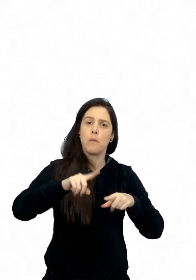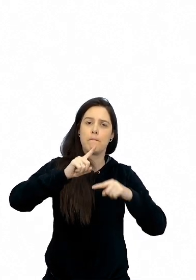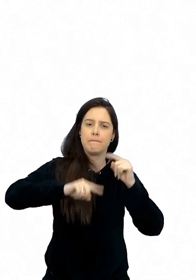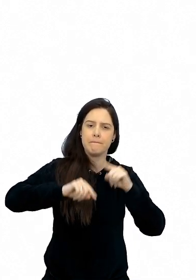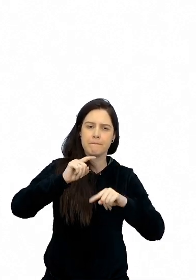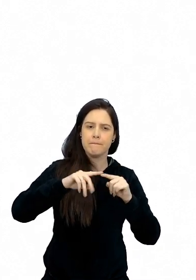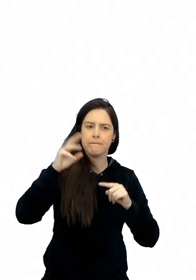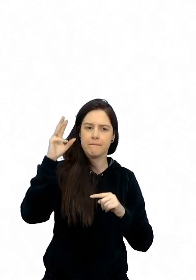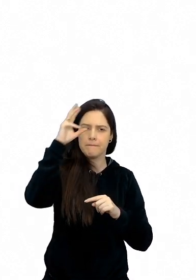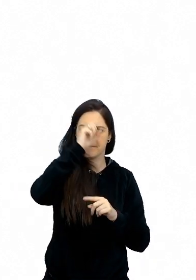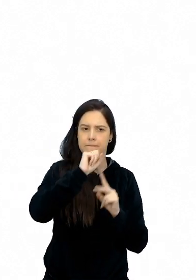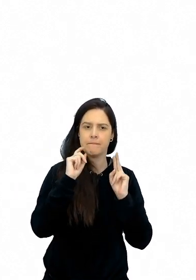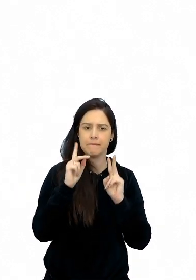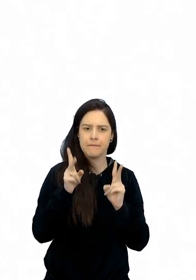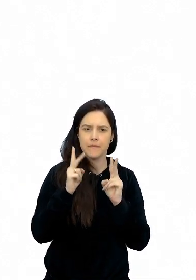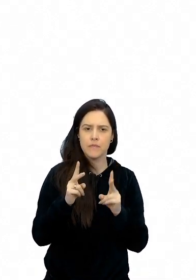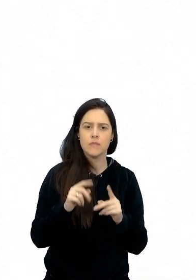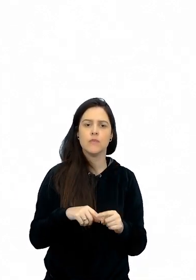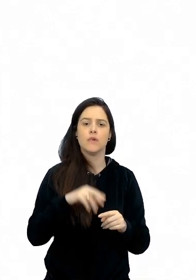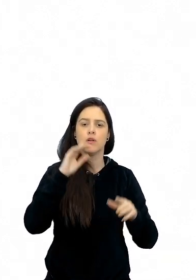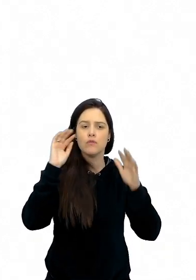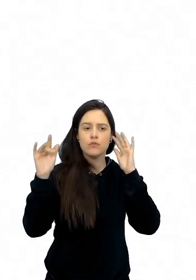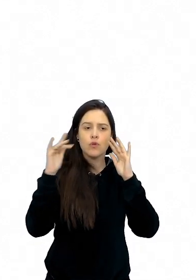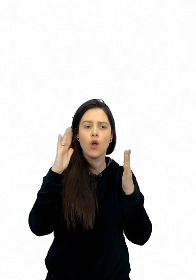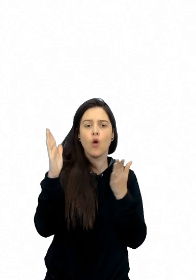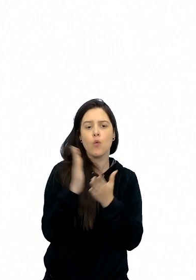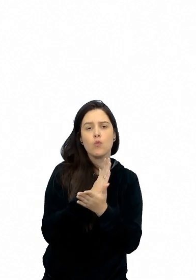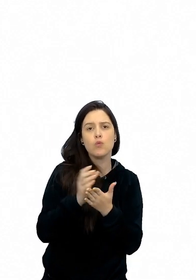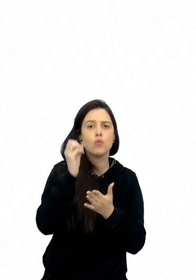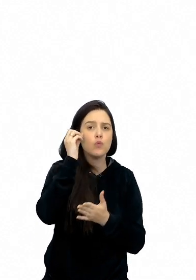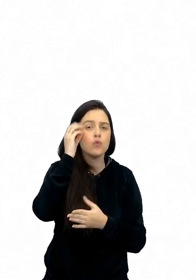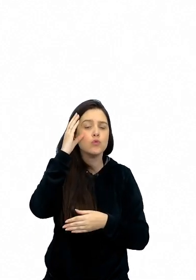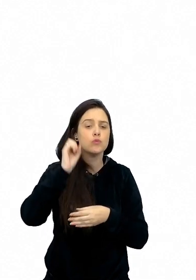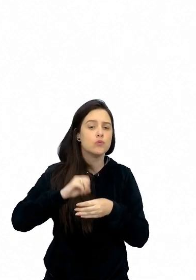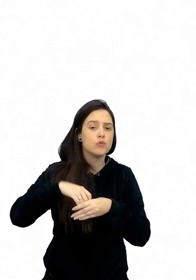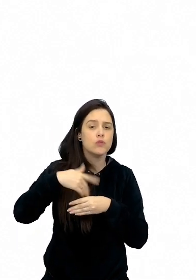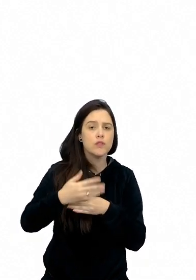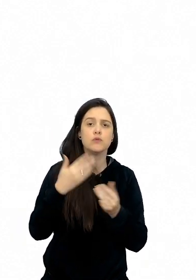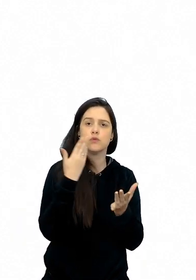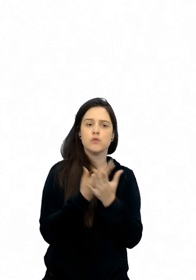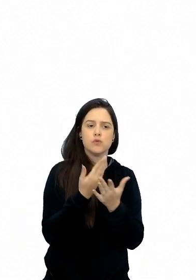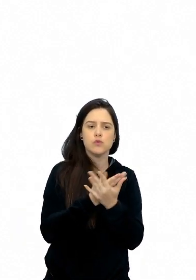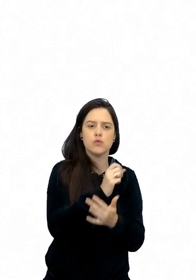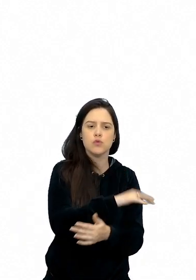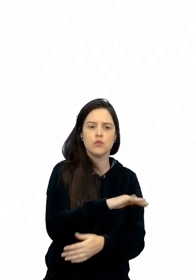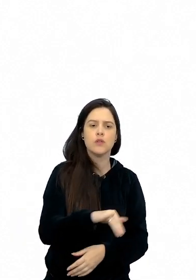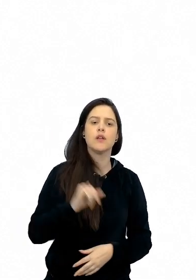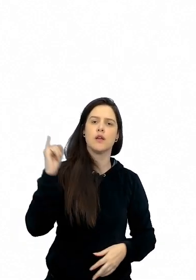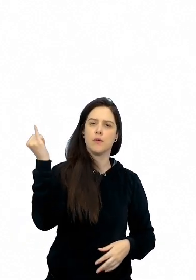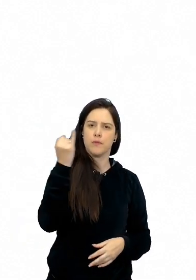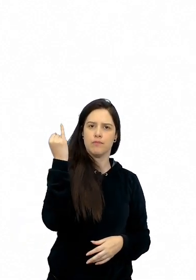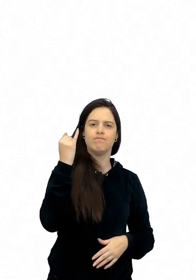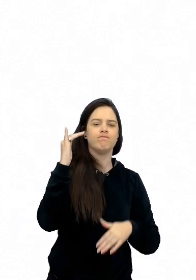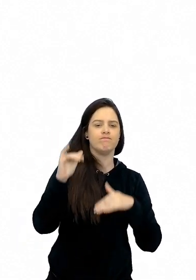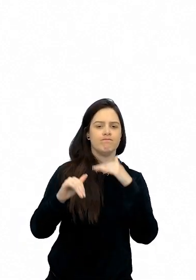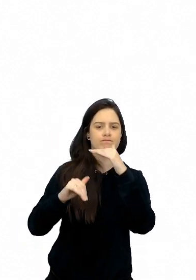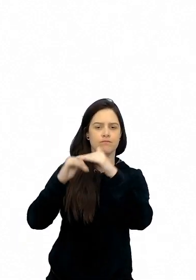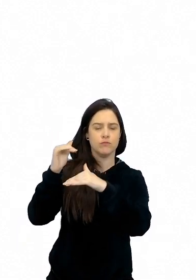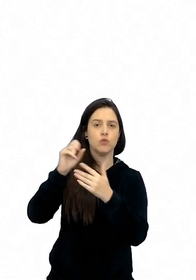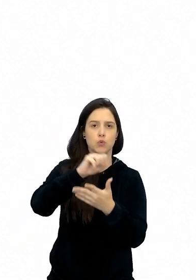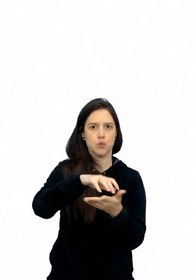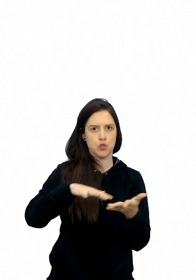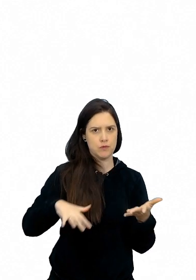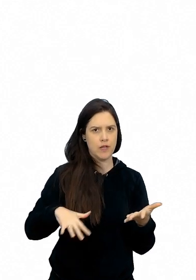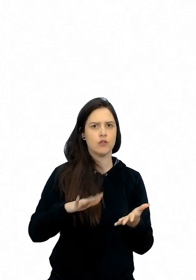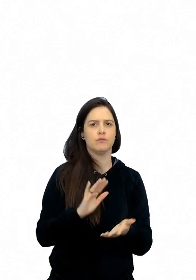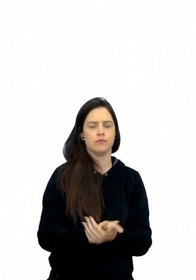Aprender Sempre, refletindo sobre alguns conhecimentos do conteúdo e dos estudantes, importantes para o desenvolvimento das atividades,